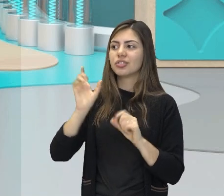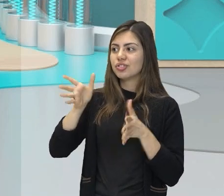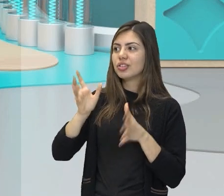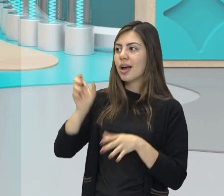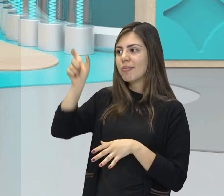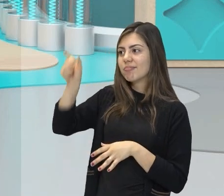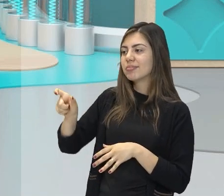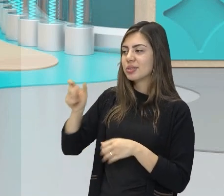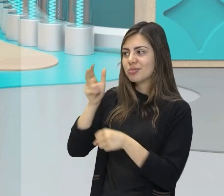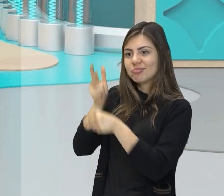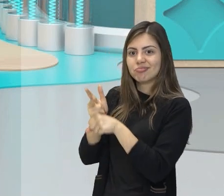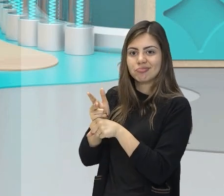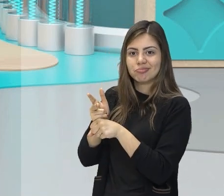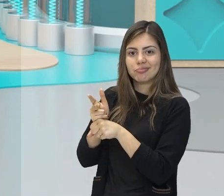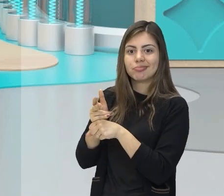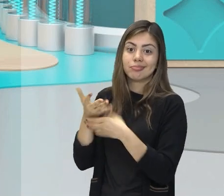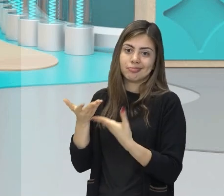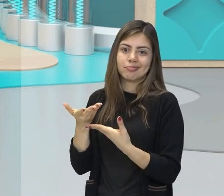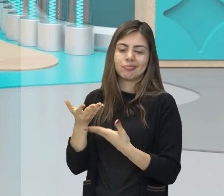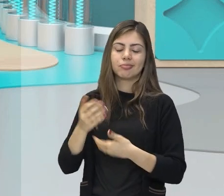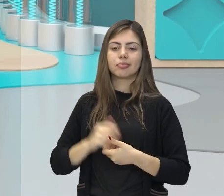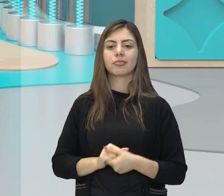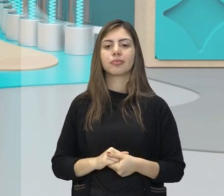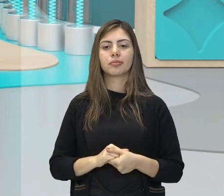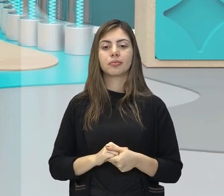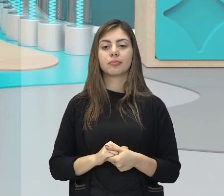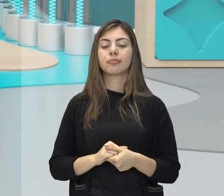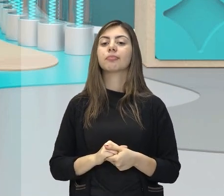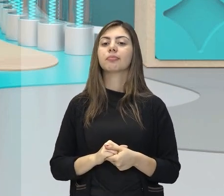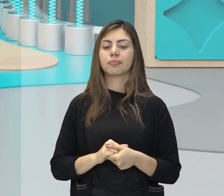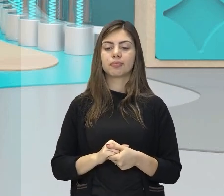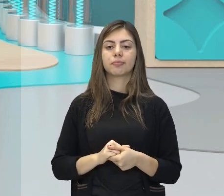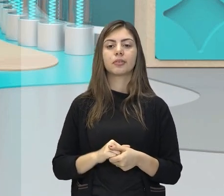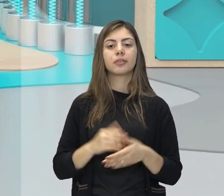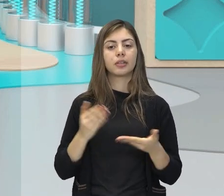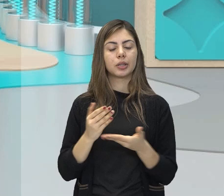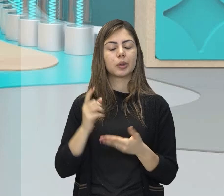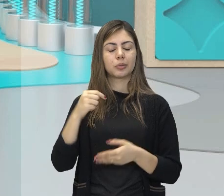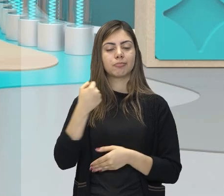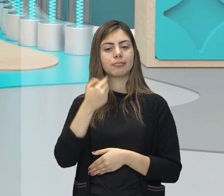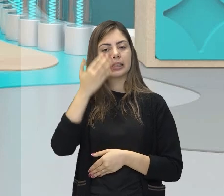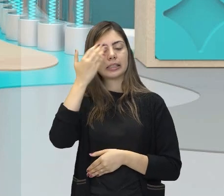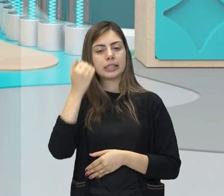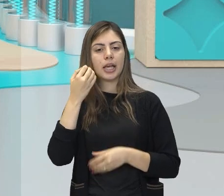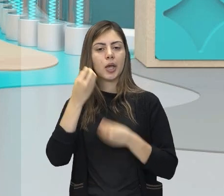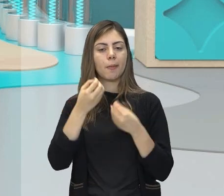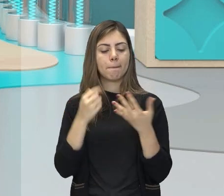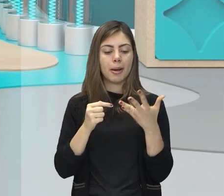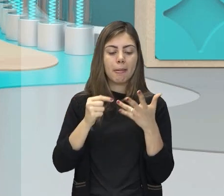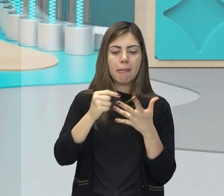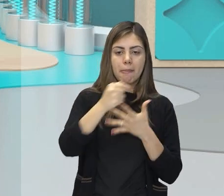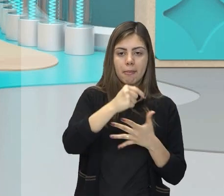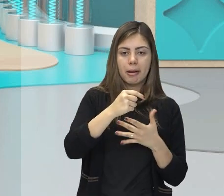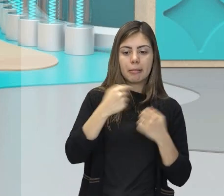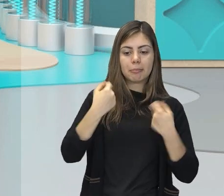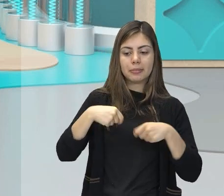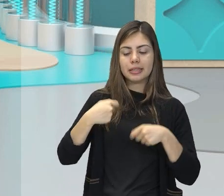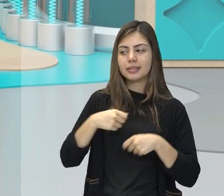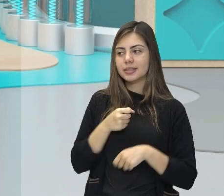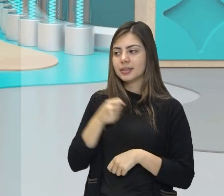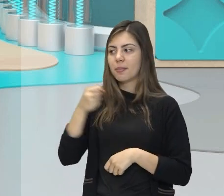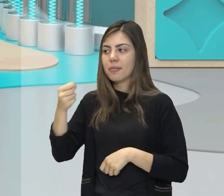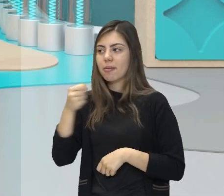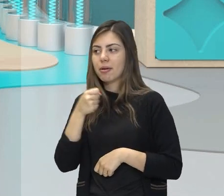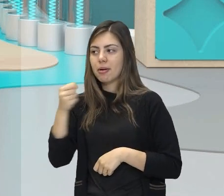todo momento, correto? Então, feito, agora que eu sei, na verdade, todos os itens que eu preciso